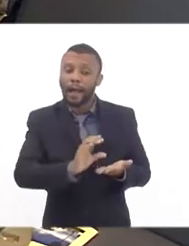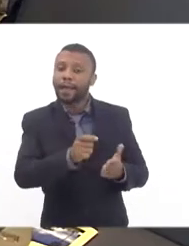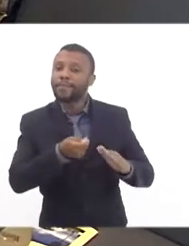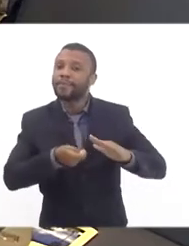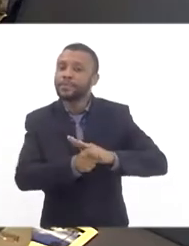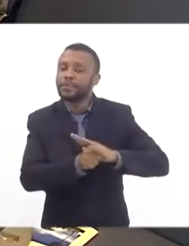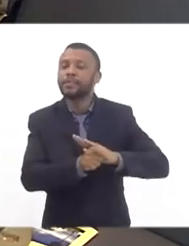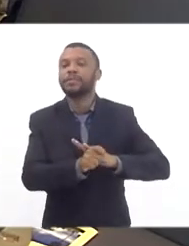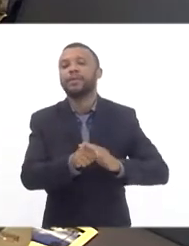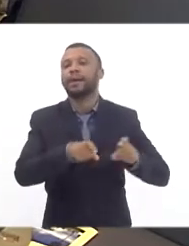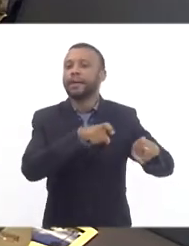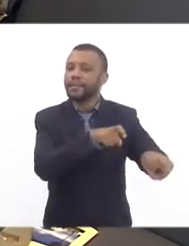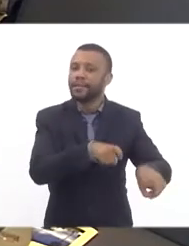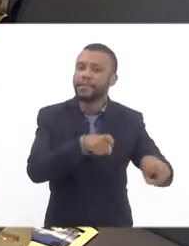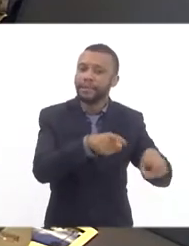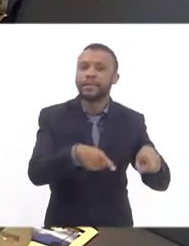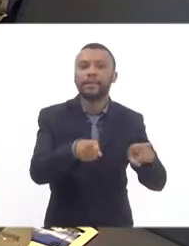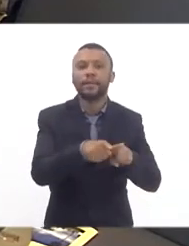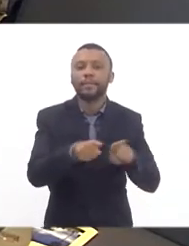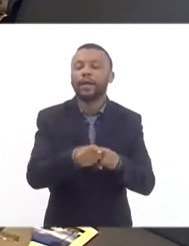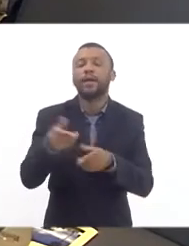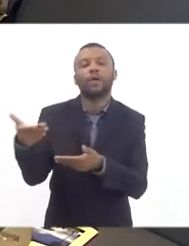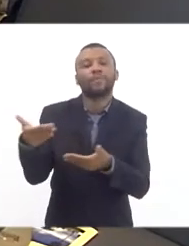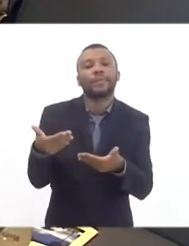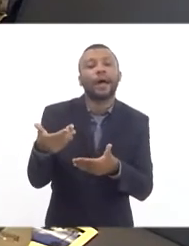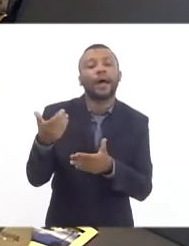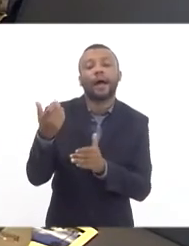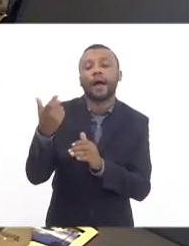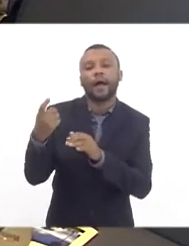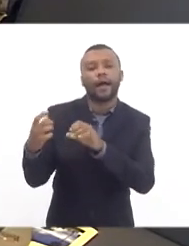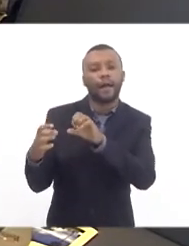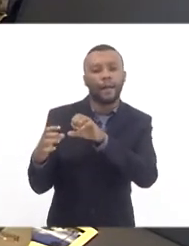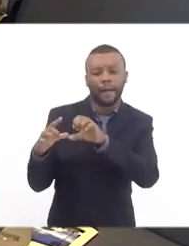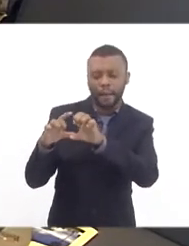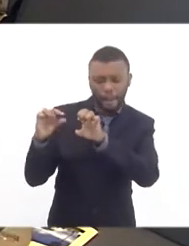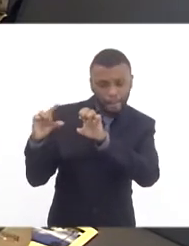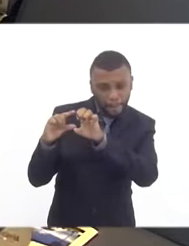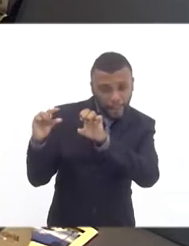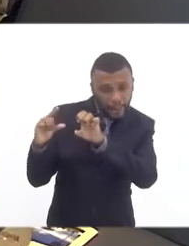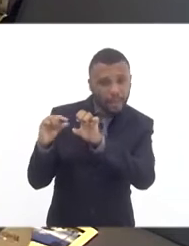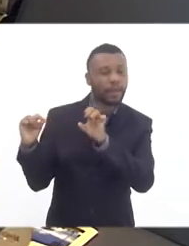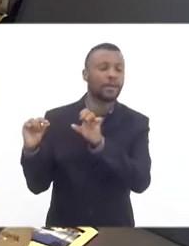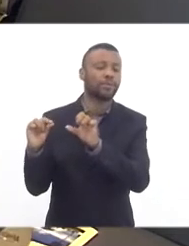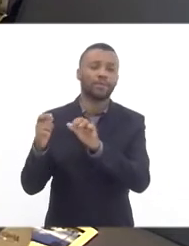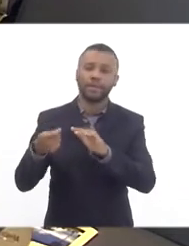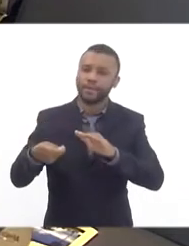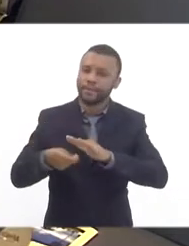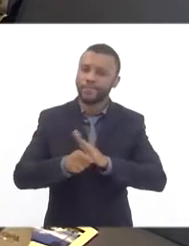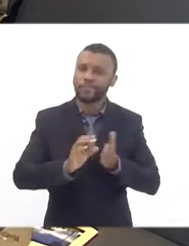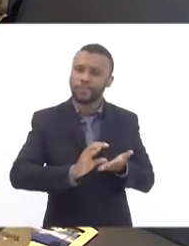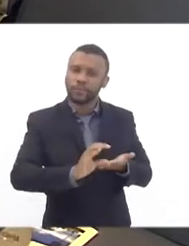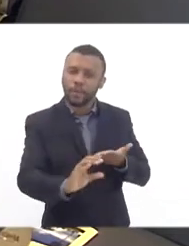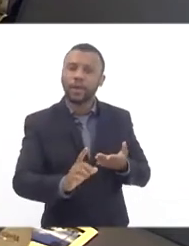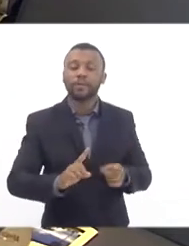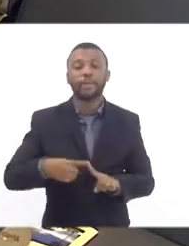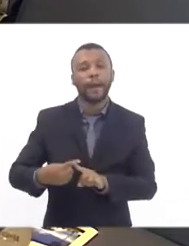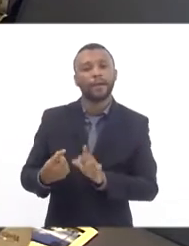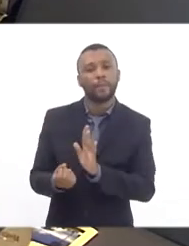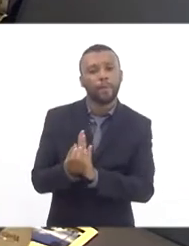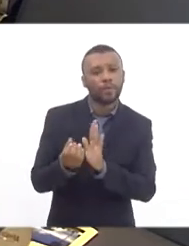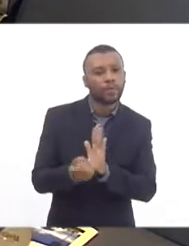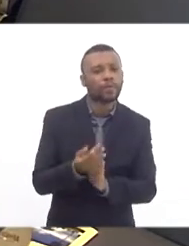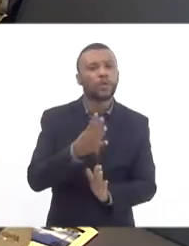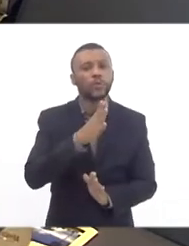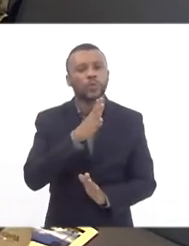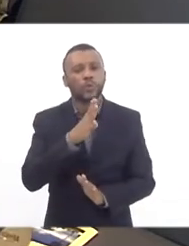também investimentos empresariais, trazer investimentos de organizações, investimentos financeiros e de produção de conhecimento, produção de conteúdo, que